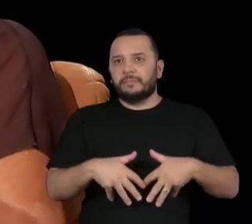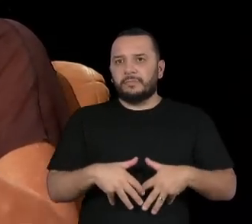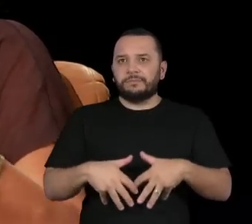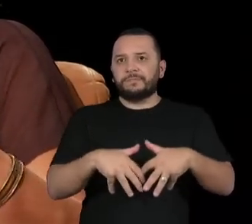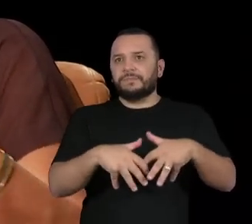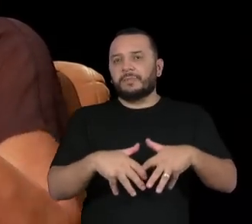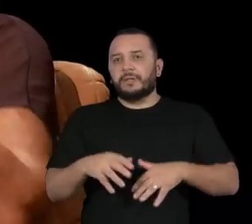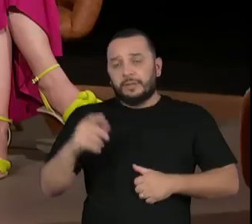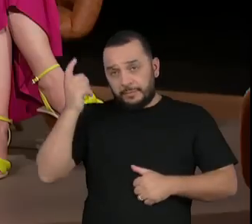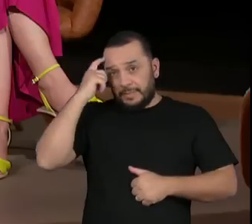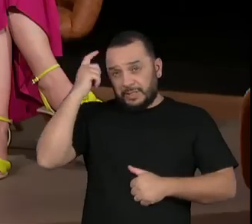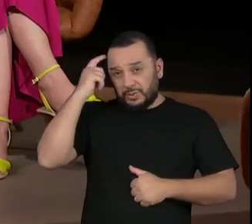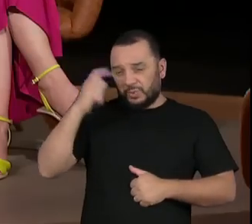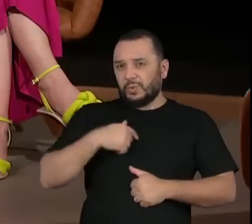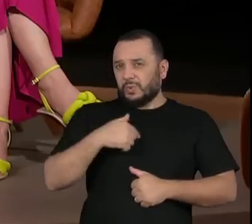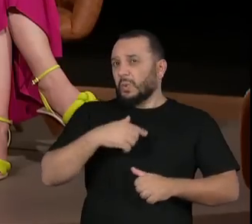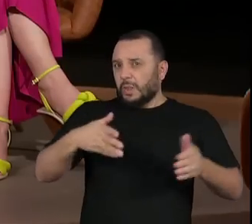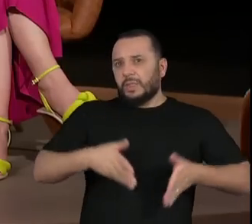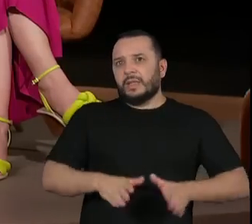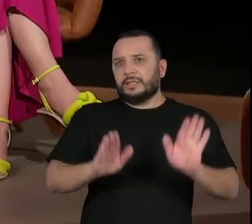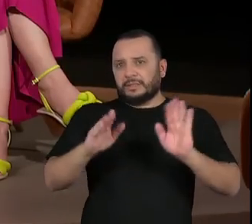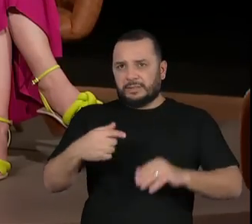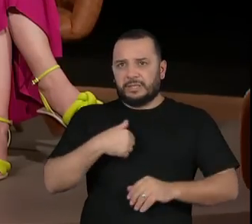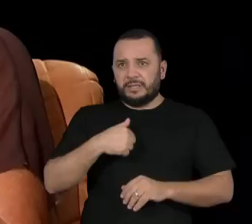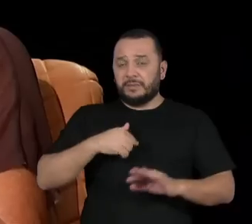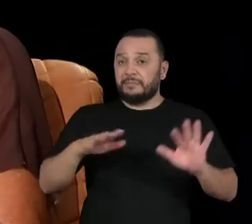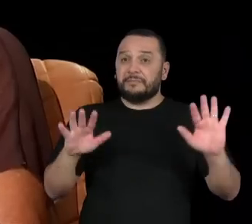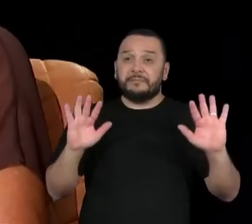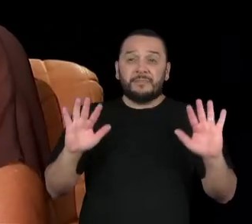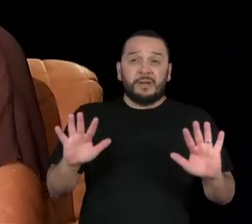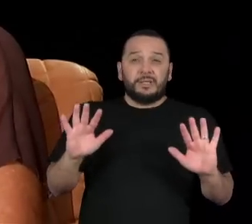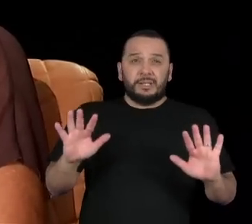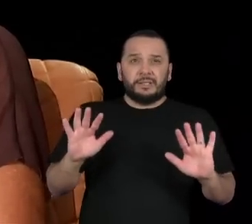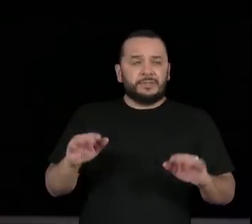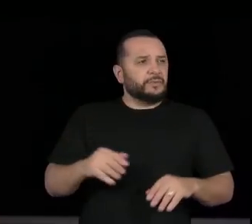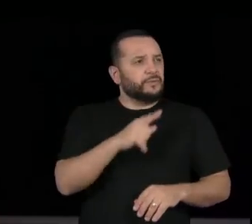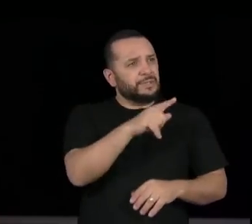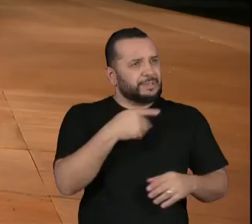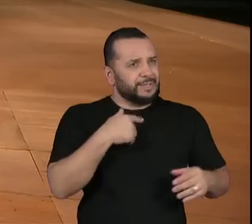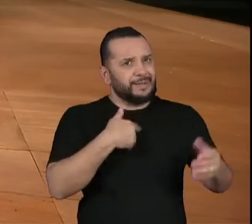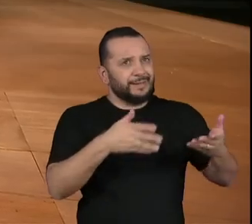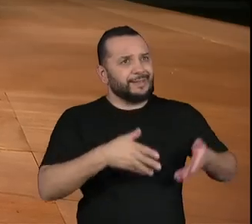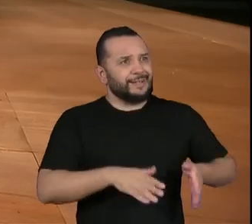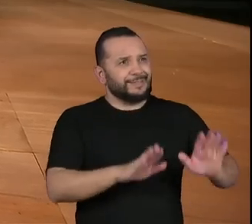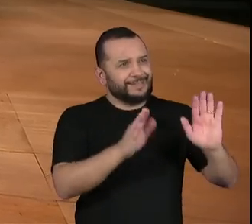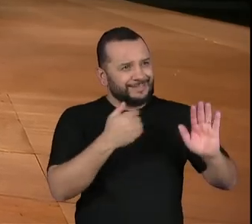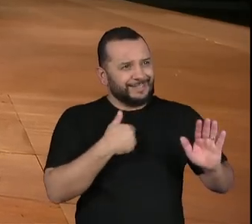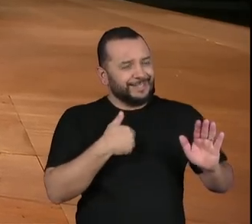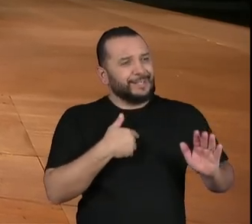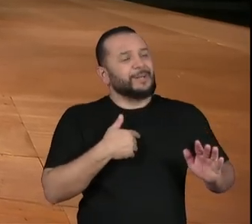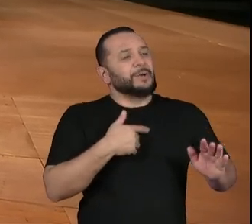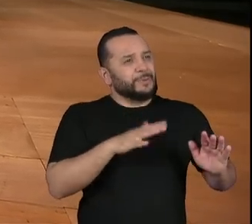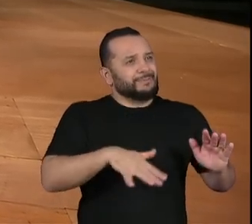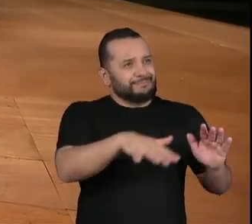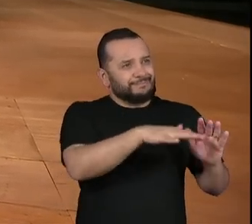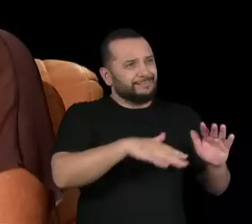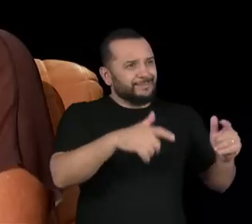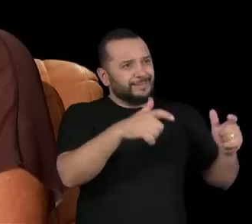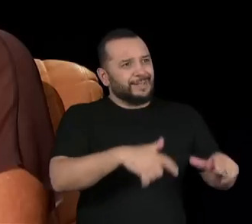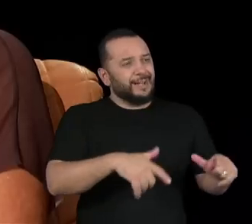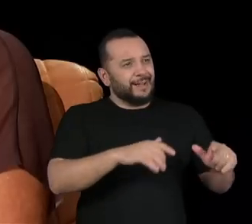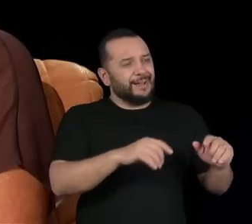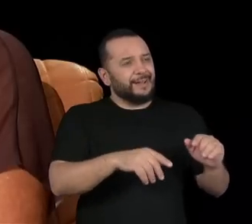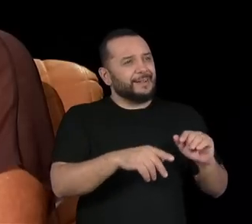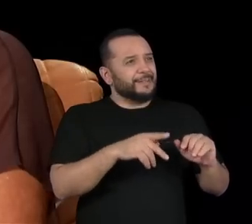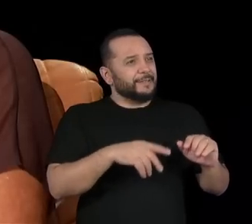achou que ela ia ter um parto. Só que Você nasceu regada a vinho, né? Não,